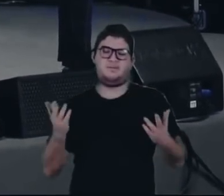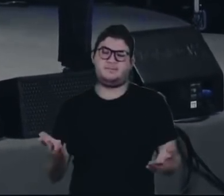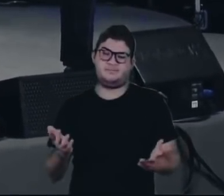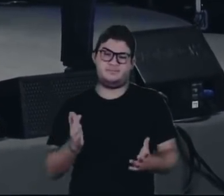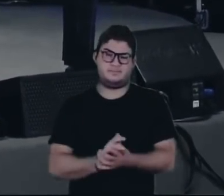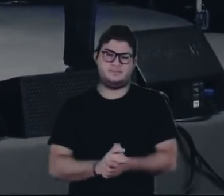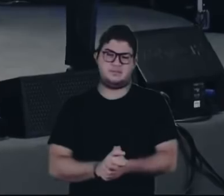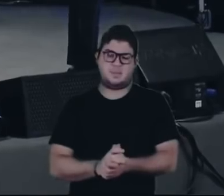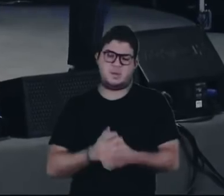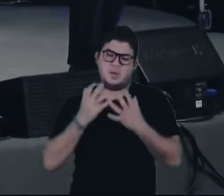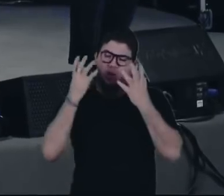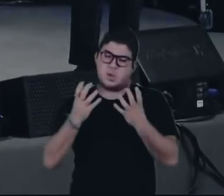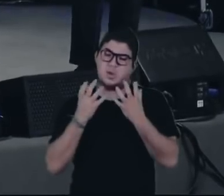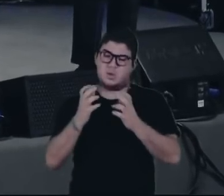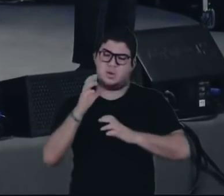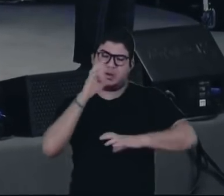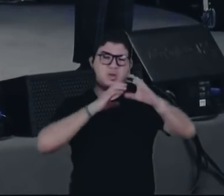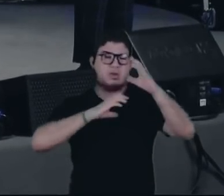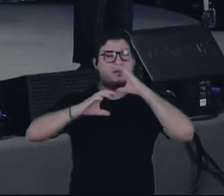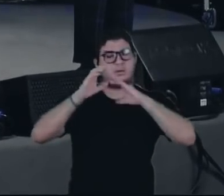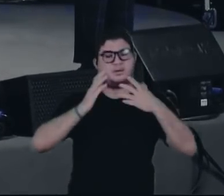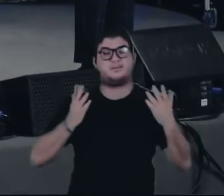Me dá uma oportunidade para cantar hoje.